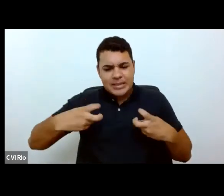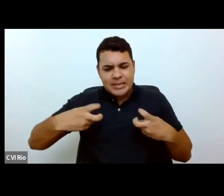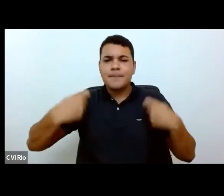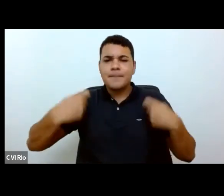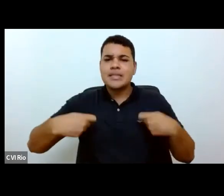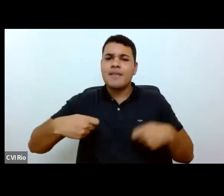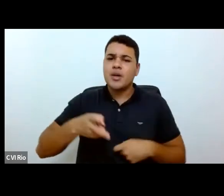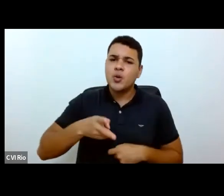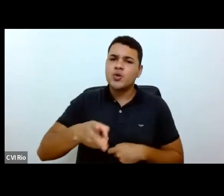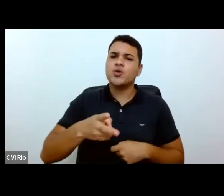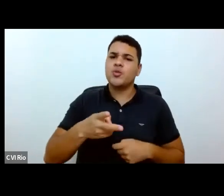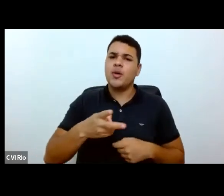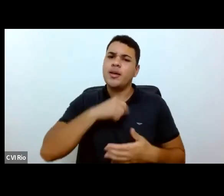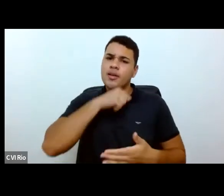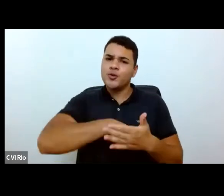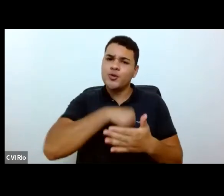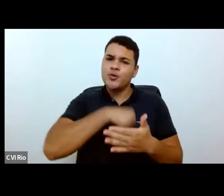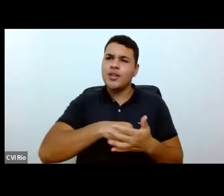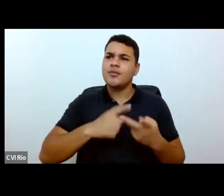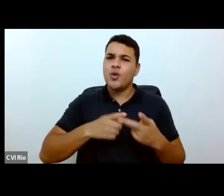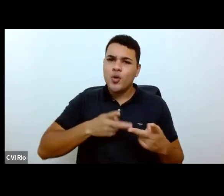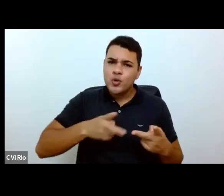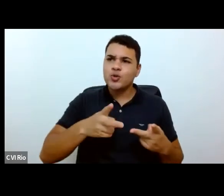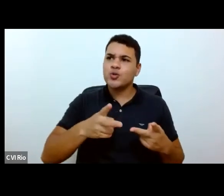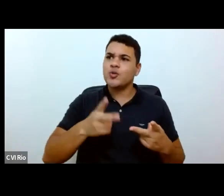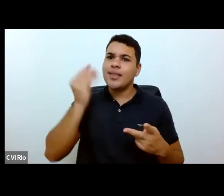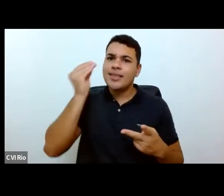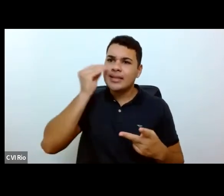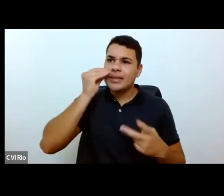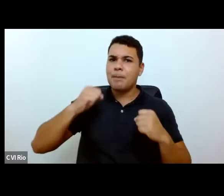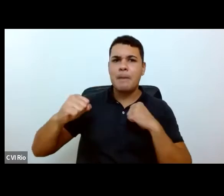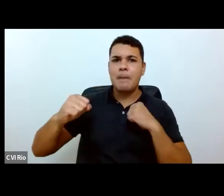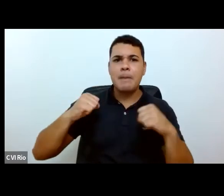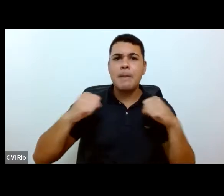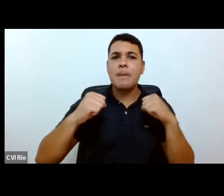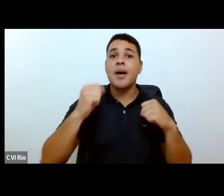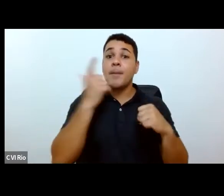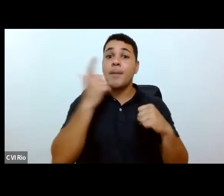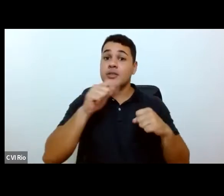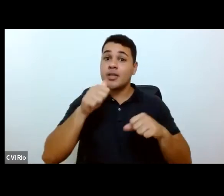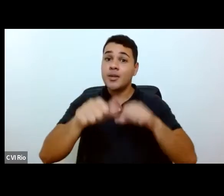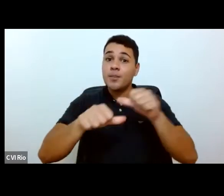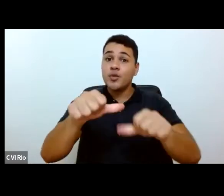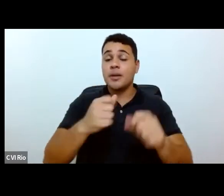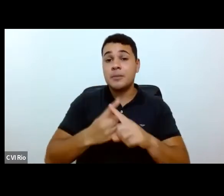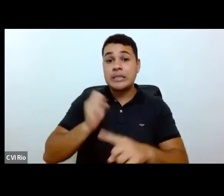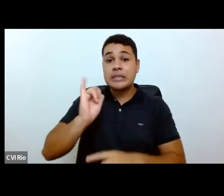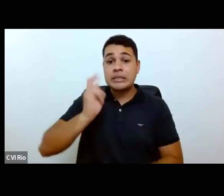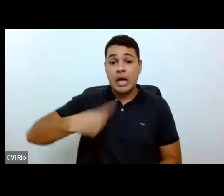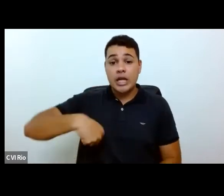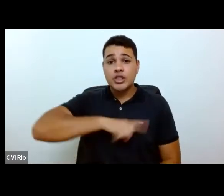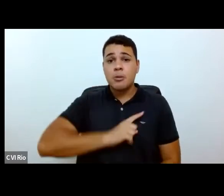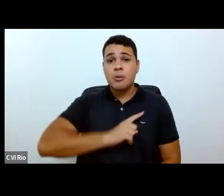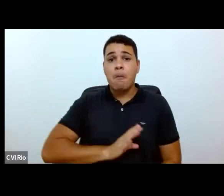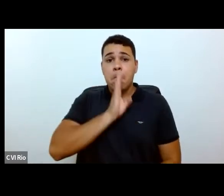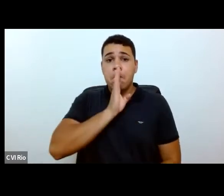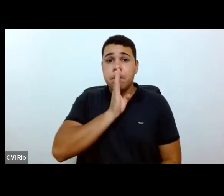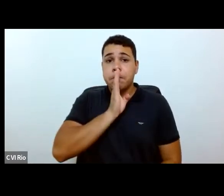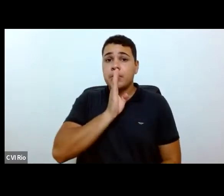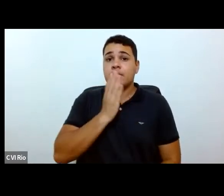mudar a energia, nunca vai se estabelecer outras possibilidades, né? De ser,